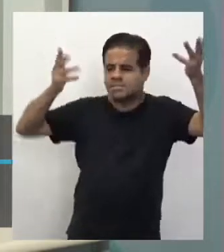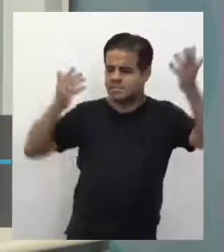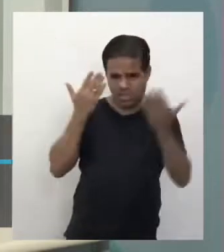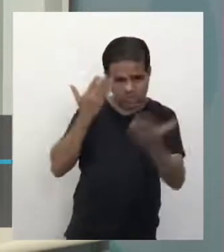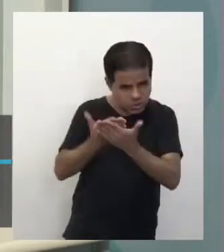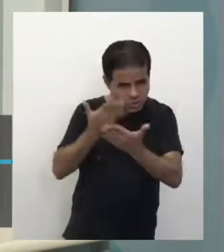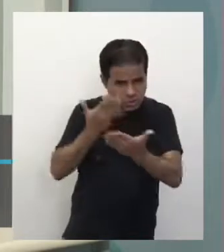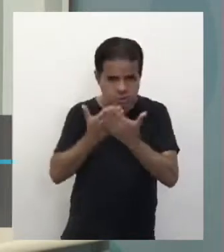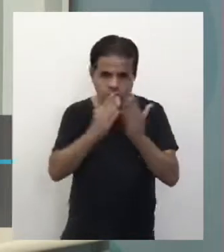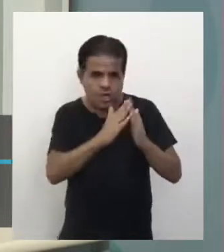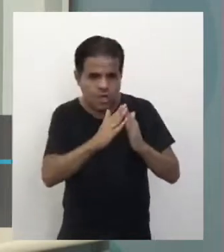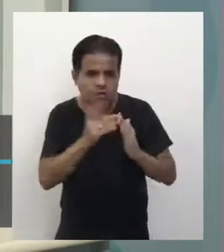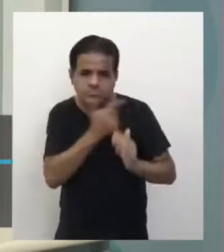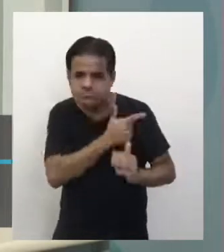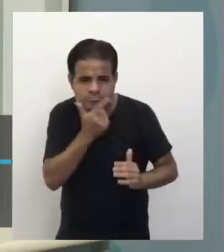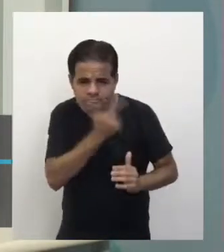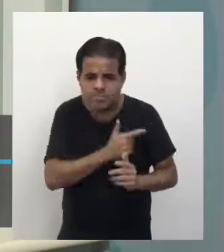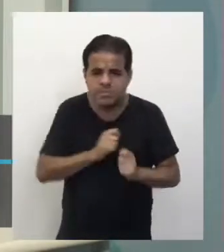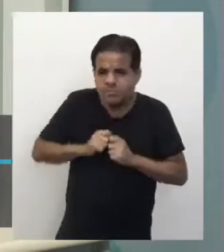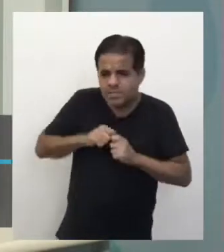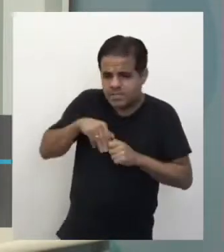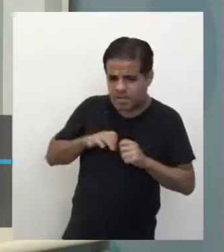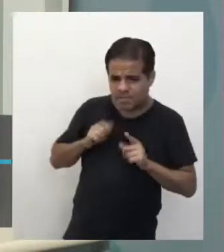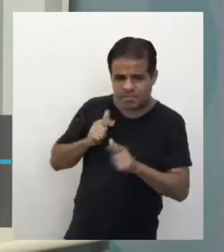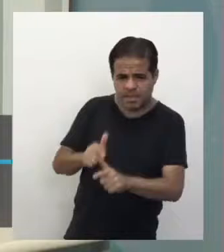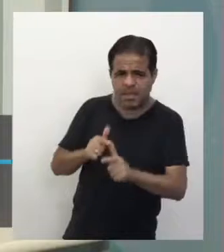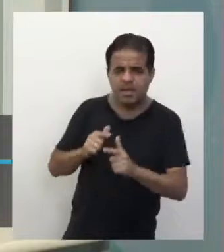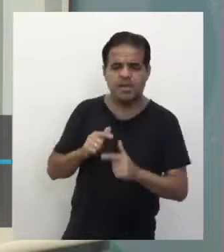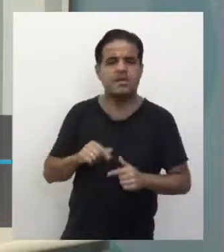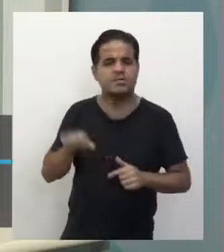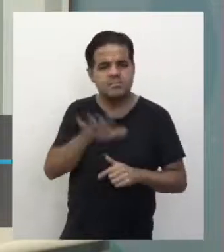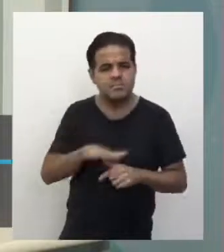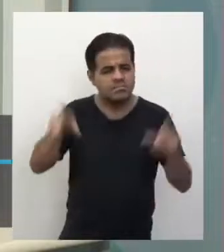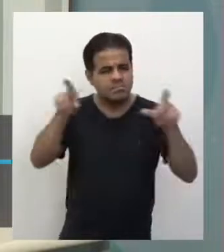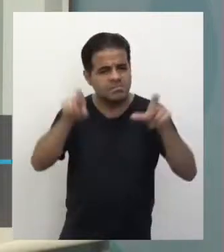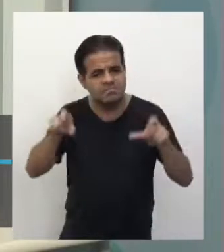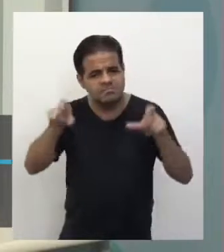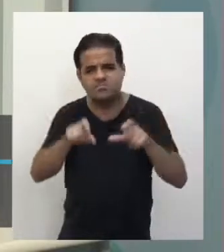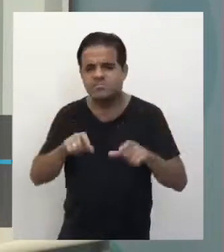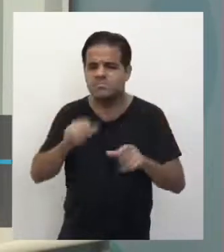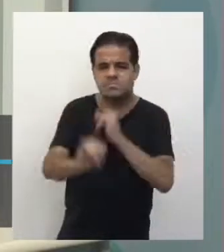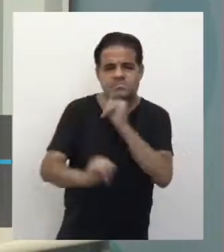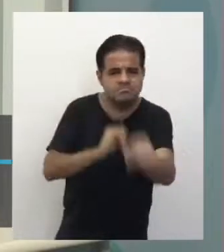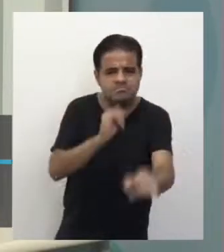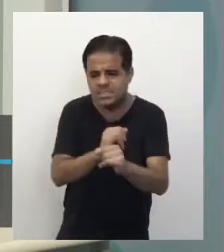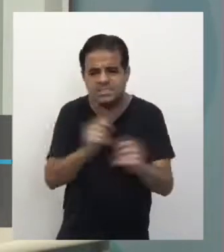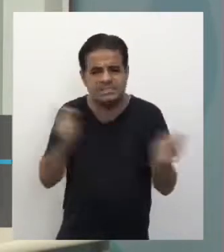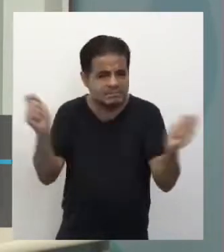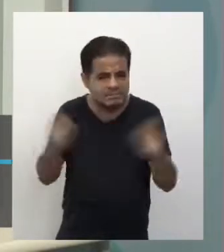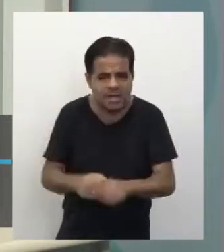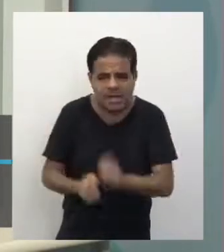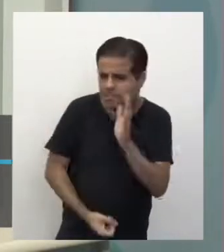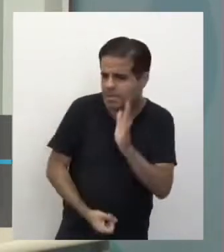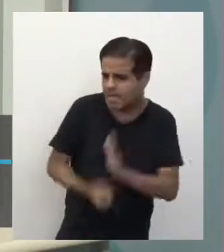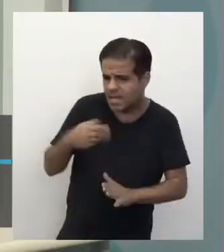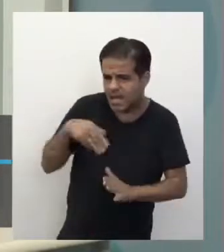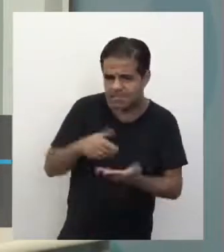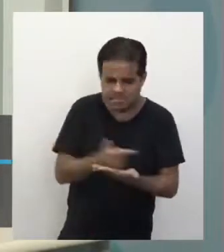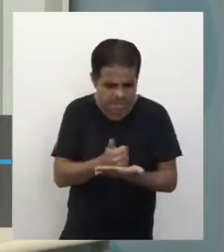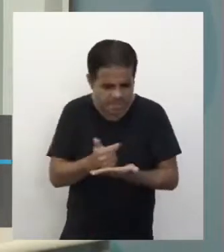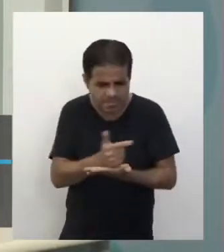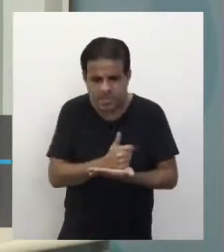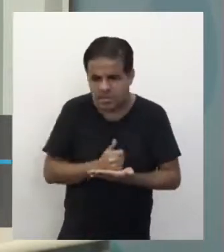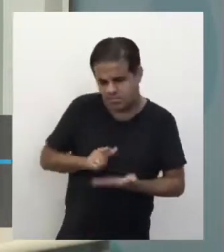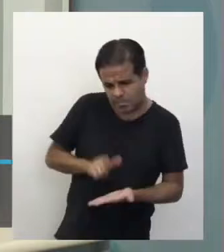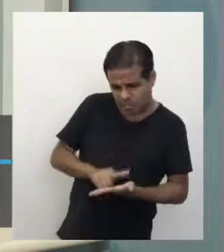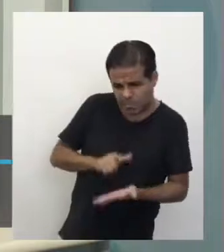escola, no caderno, eu consigo fazer meme? Se meme é para o âmbito virtual, para o âmbito da internet, dá para criar meme no caderno, com uma